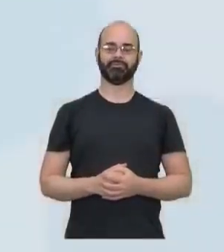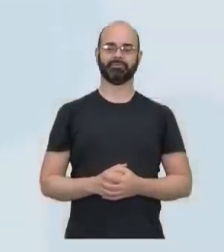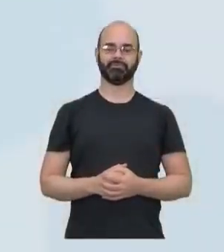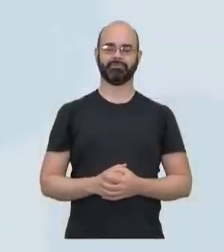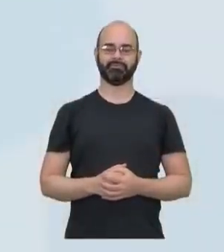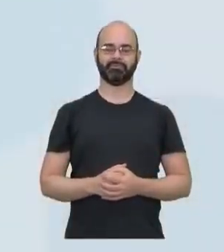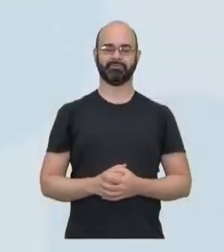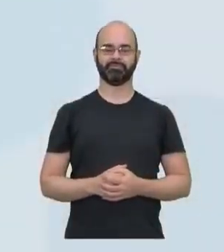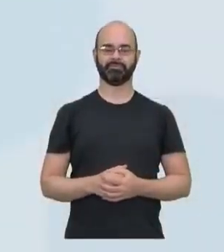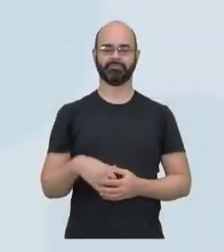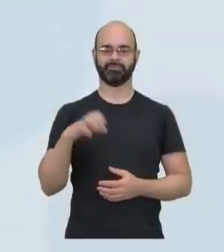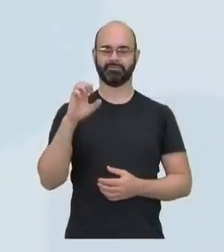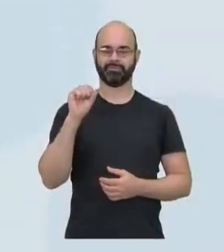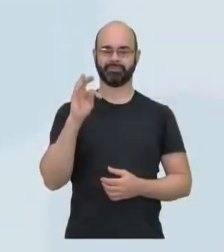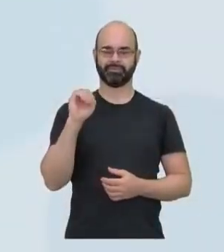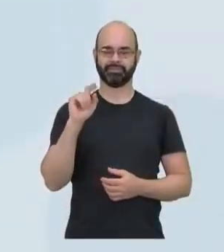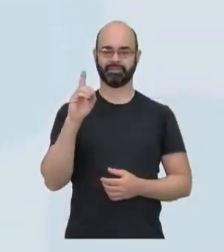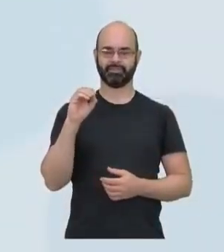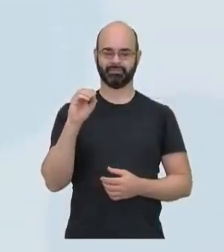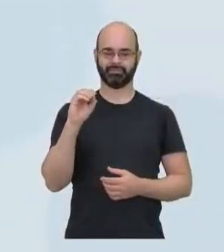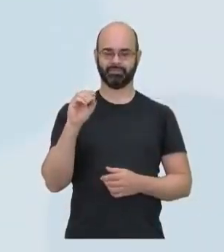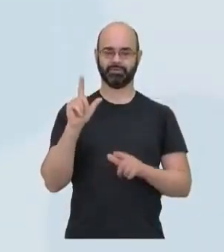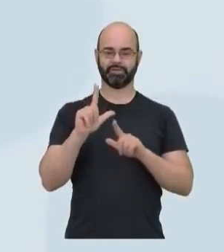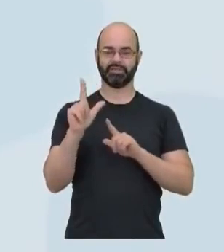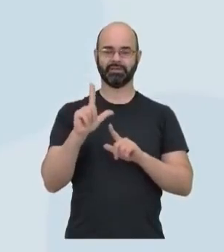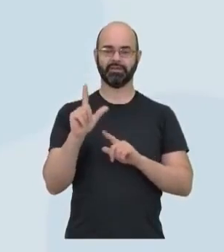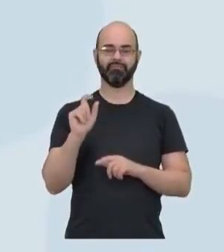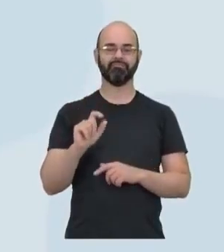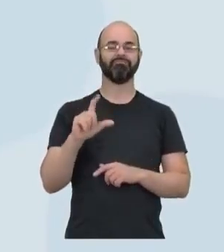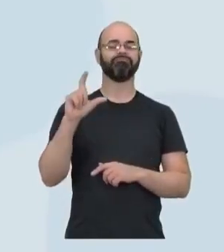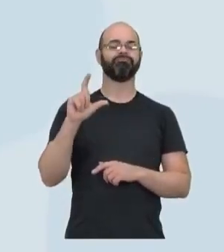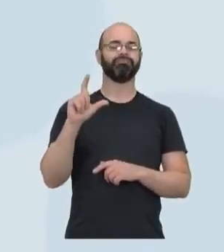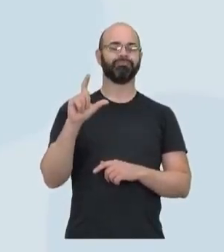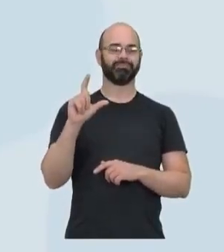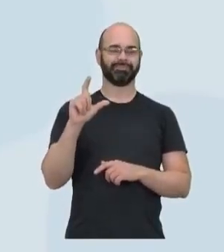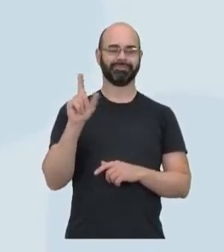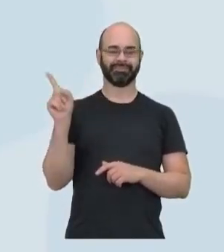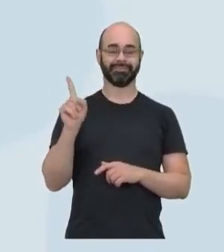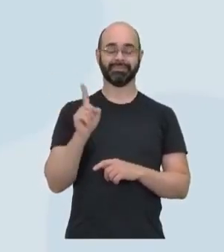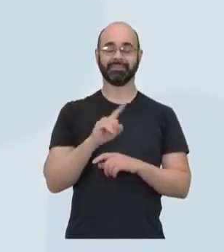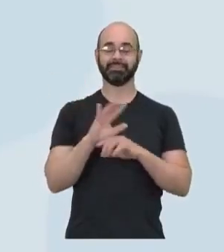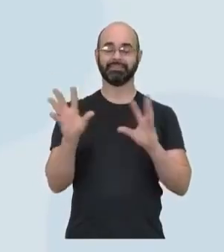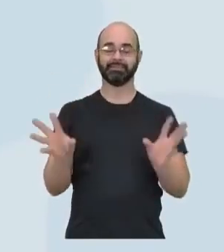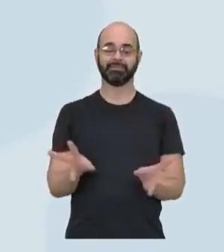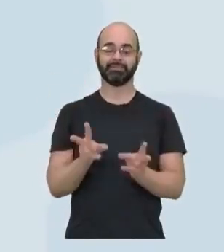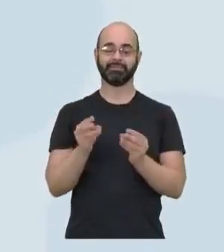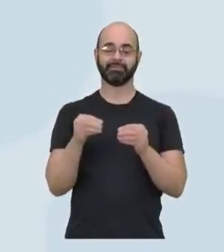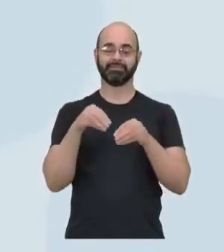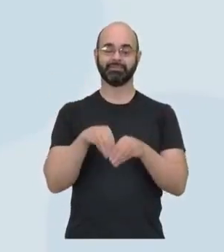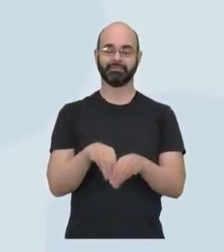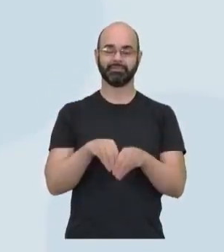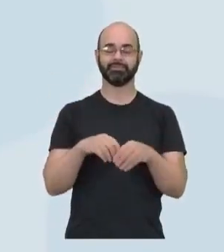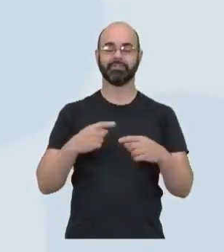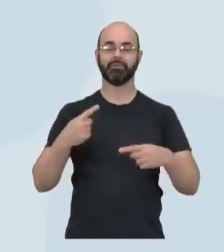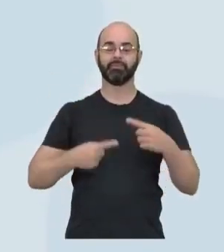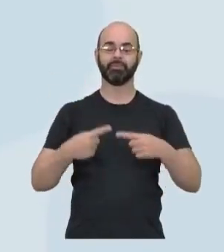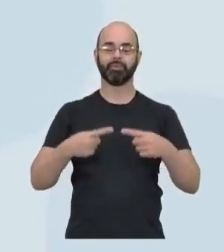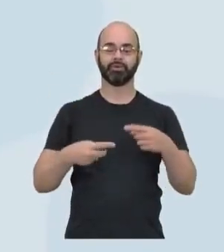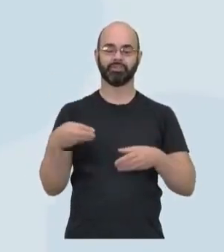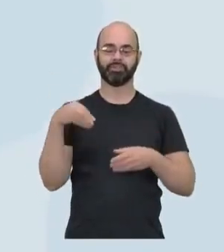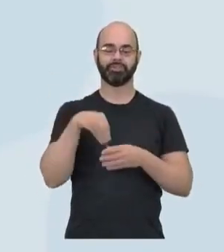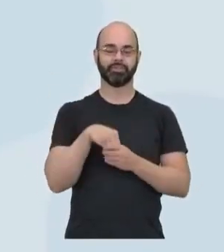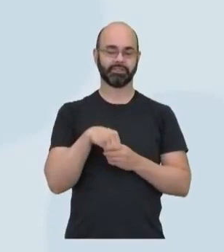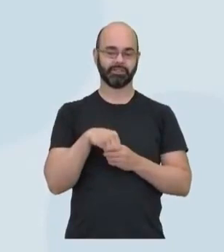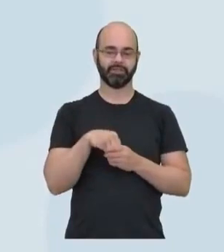letra maiúscula, então esse que é um conjunto de coisas e é um conjunto de coisas políticas, né? É um